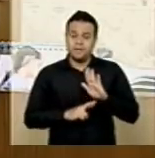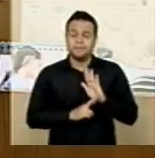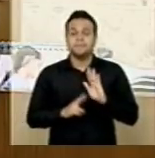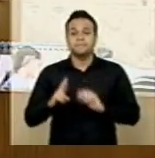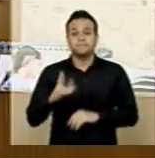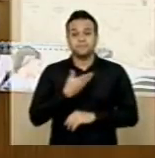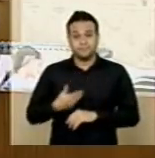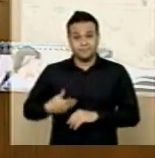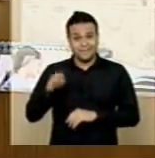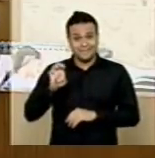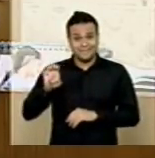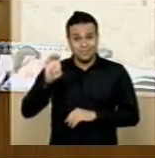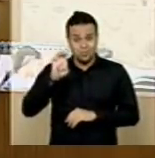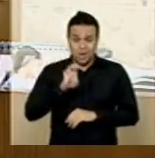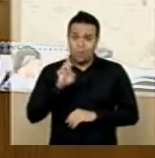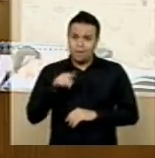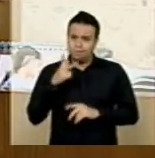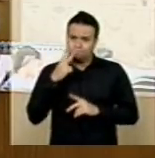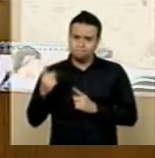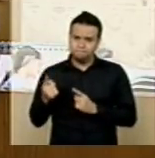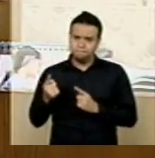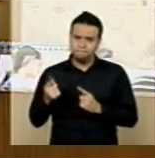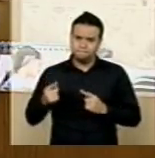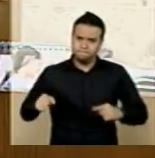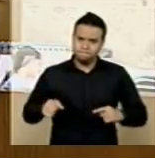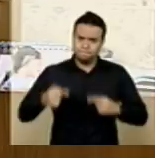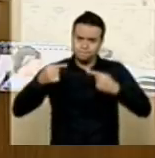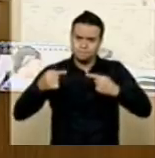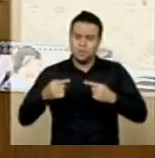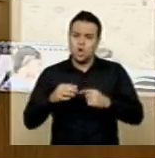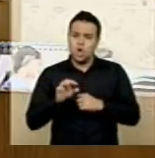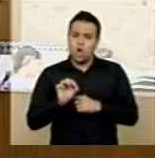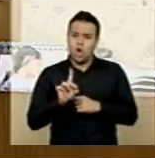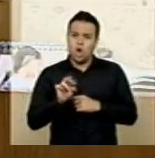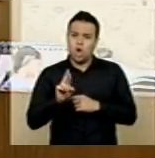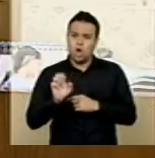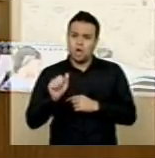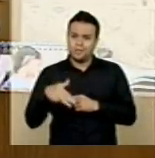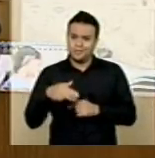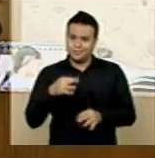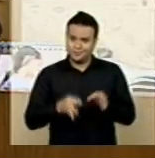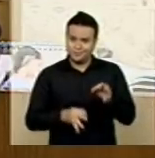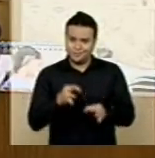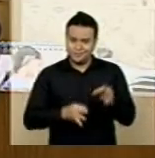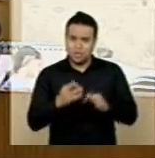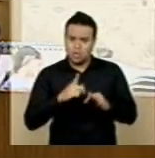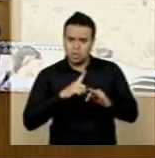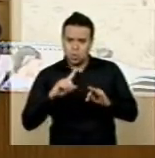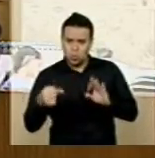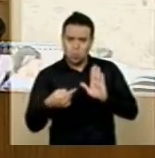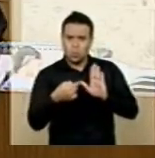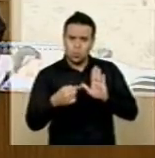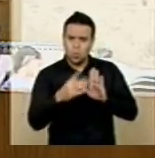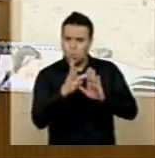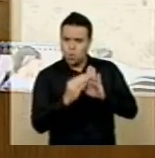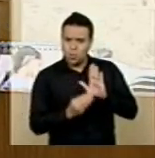desafiam a validade das ordens judiciais, assumindo que tem sobre o conteúdo delas um